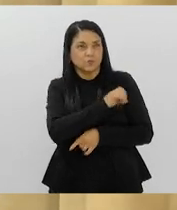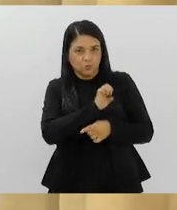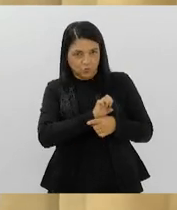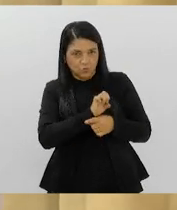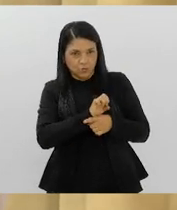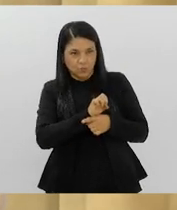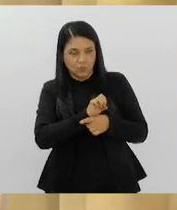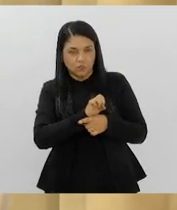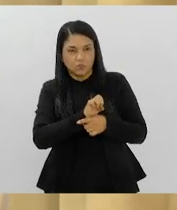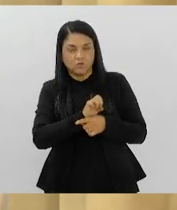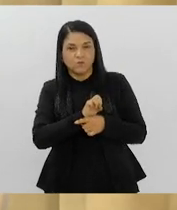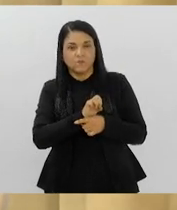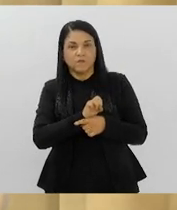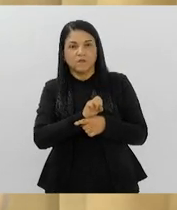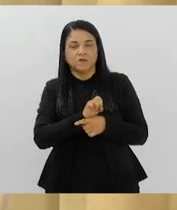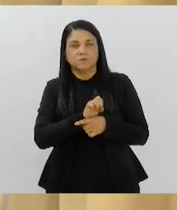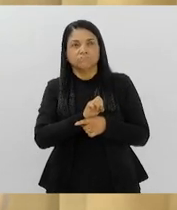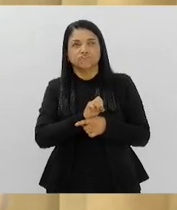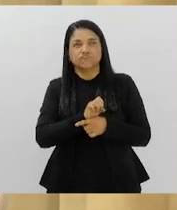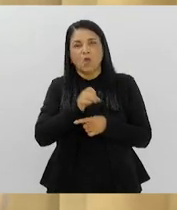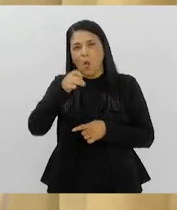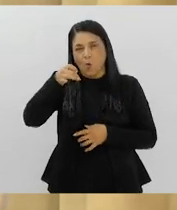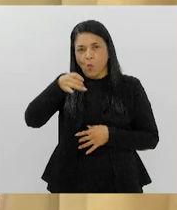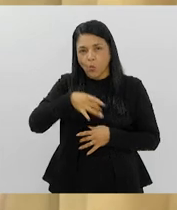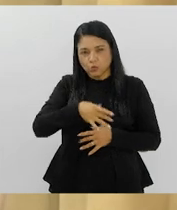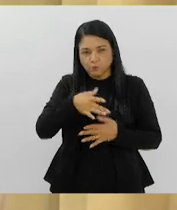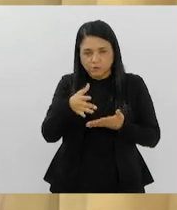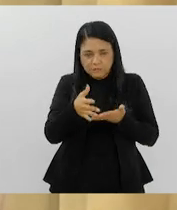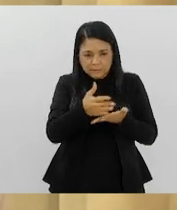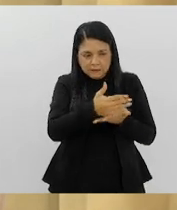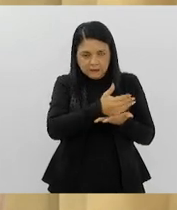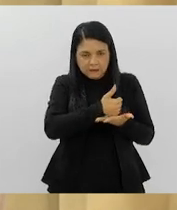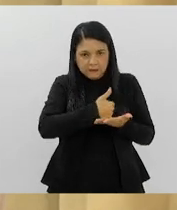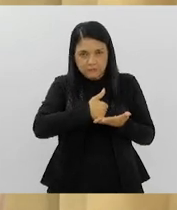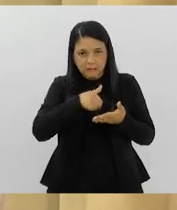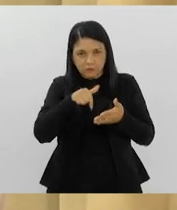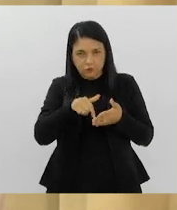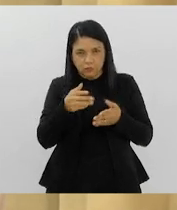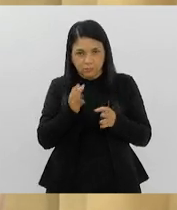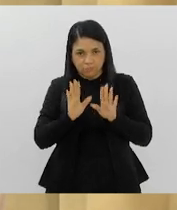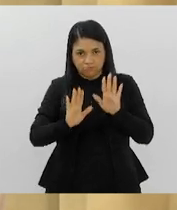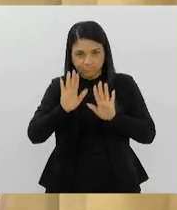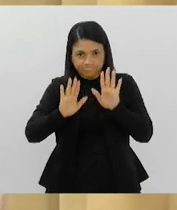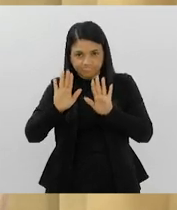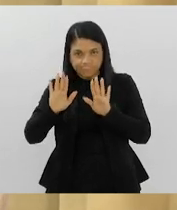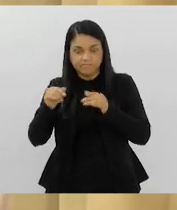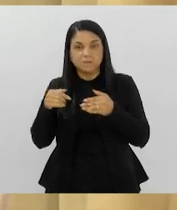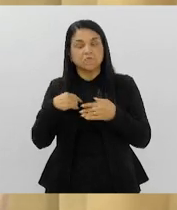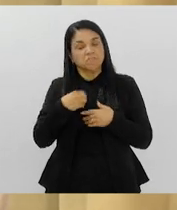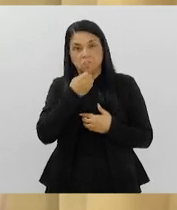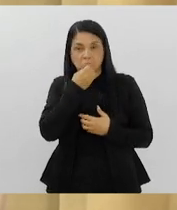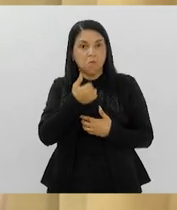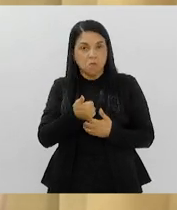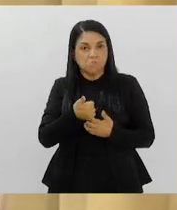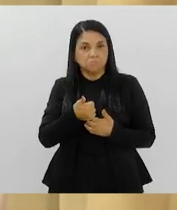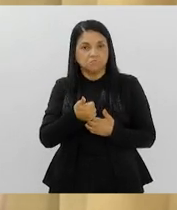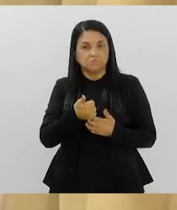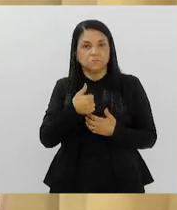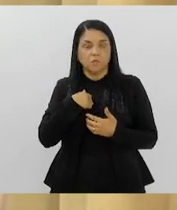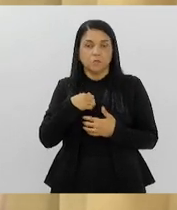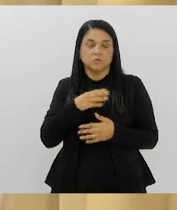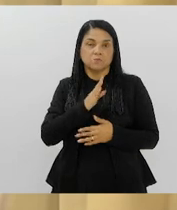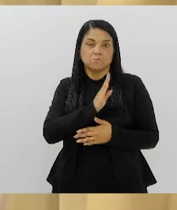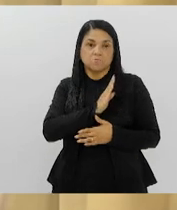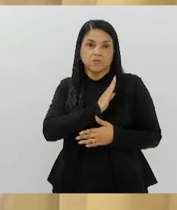na nossa última estatística desse ano, né? Correu tudo bem. Inclusive, né, eu posso falar da Baixada, teve